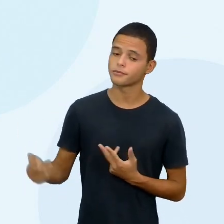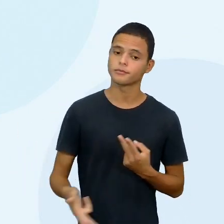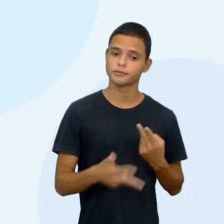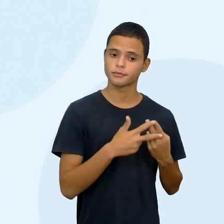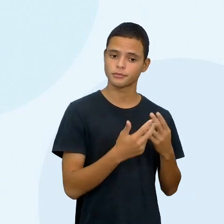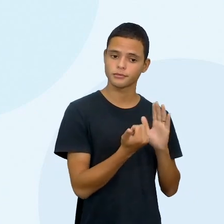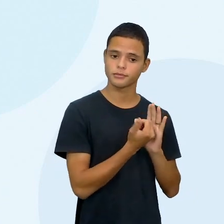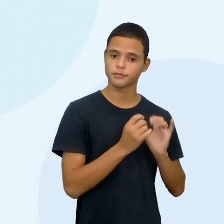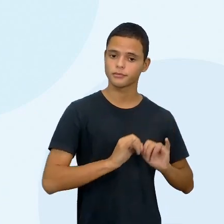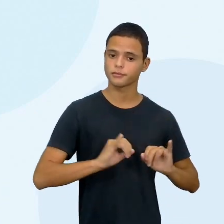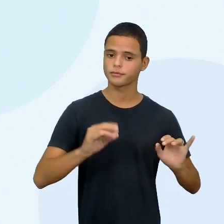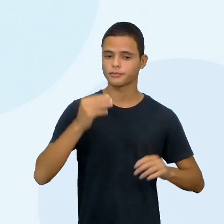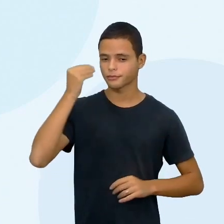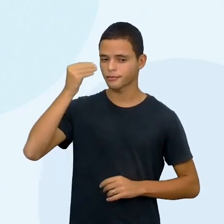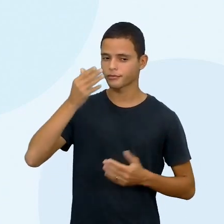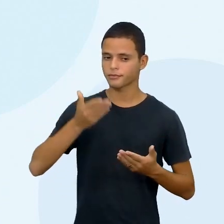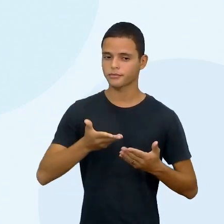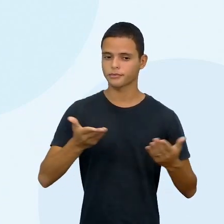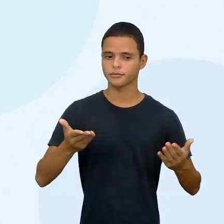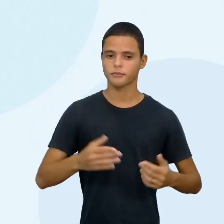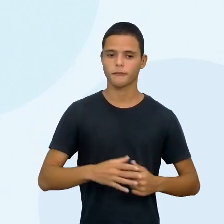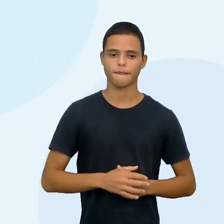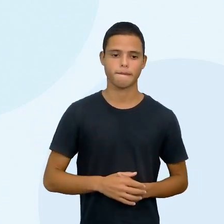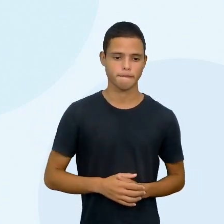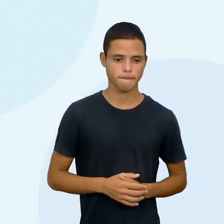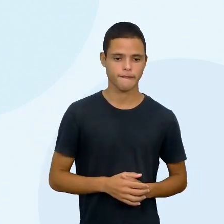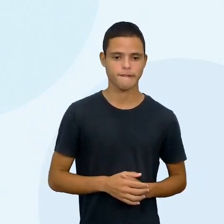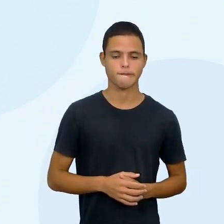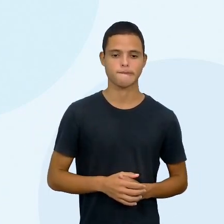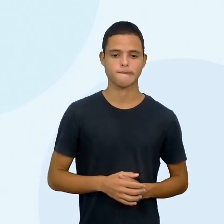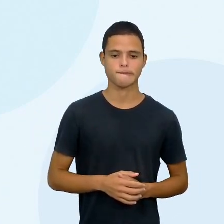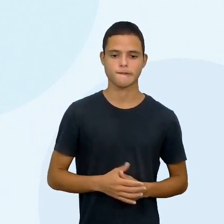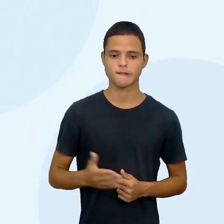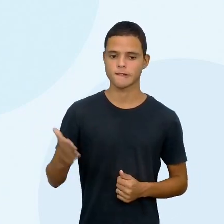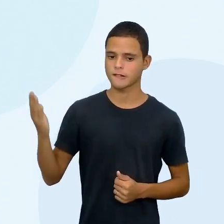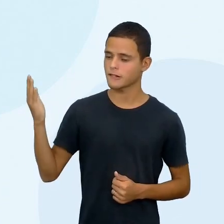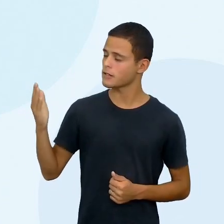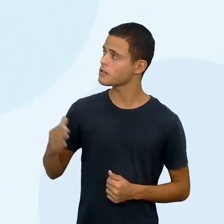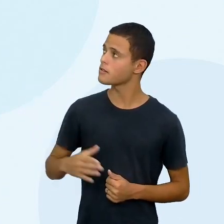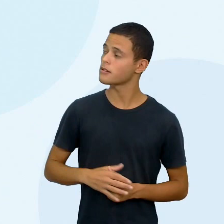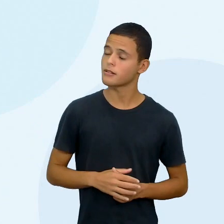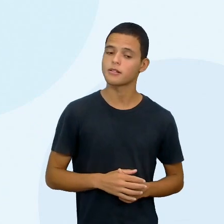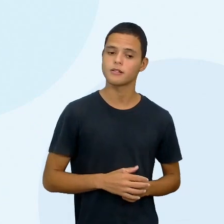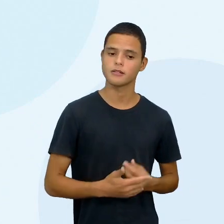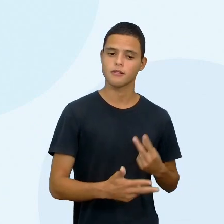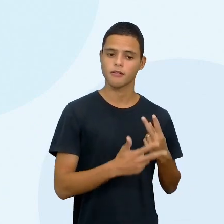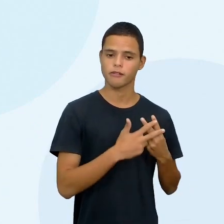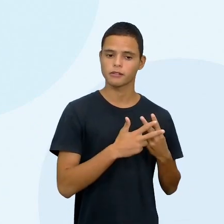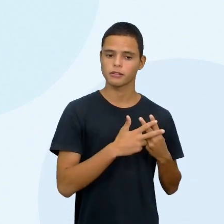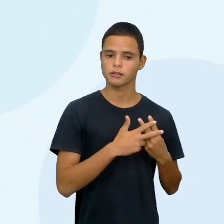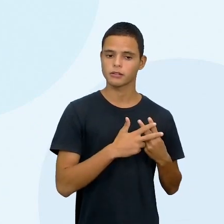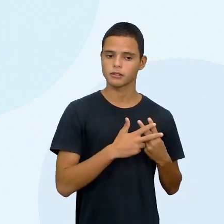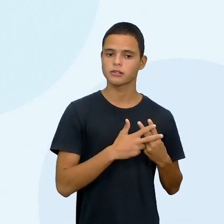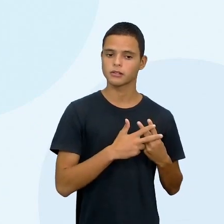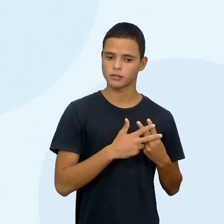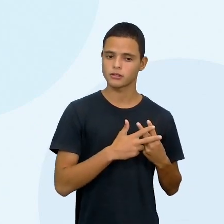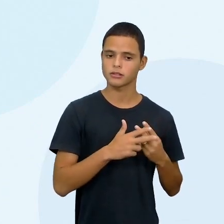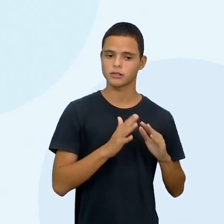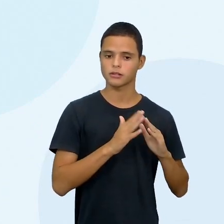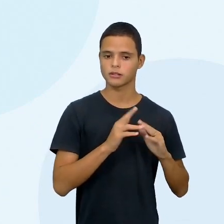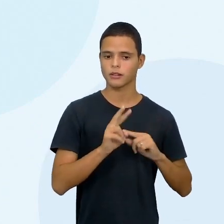falou, compartilhe suas experiências no hashtag. Isso, a gente colocou ela bem didática aí, hashtag